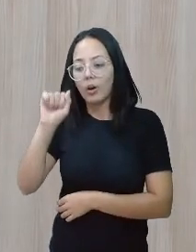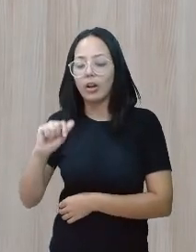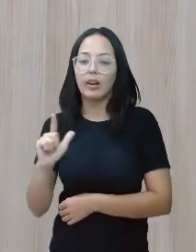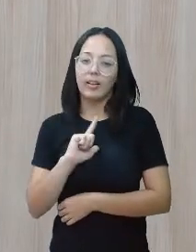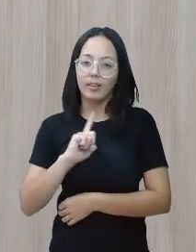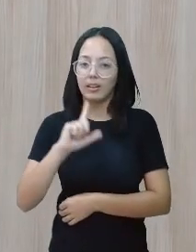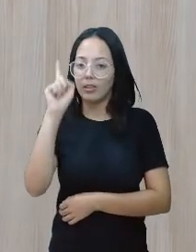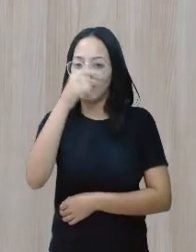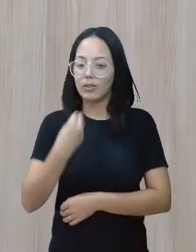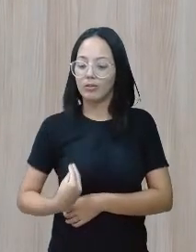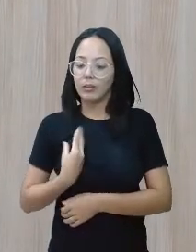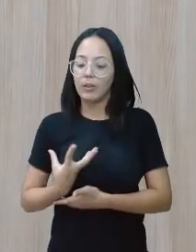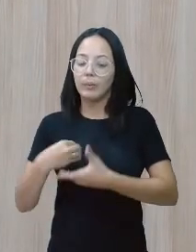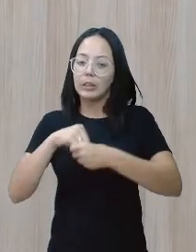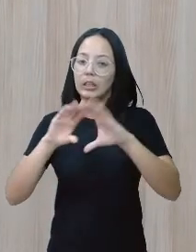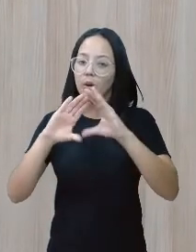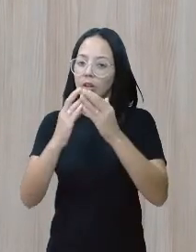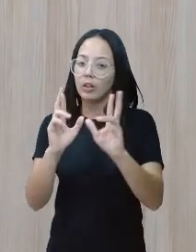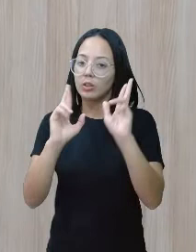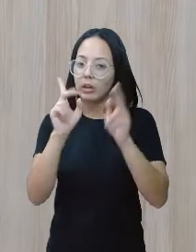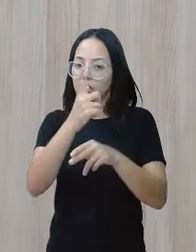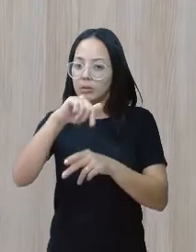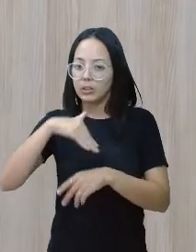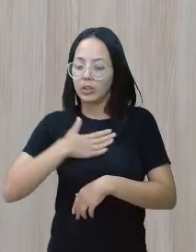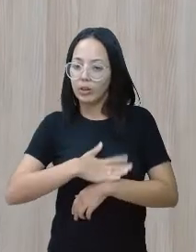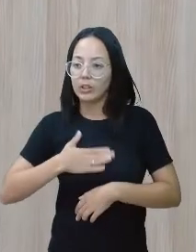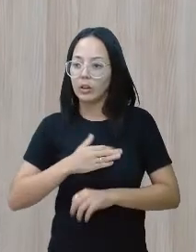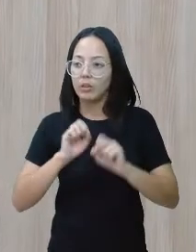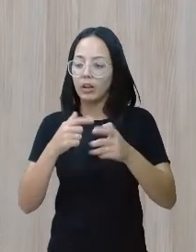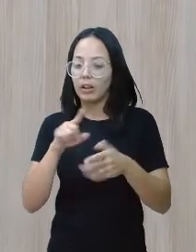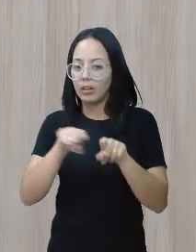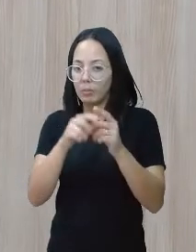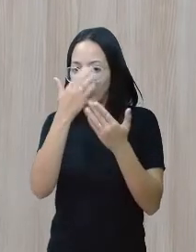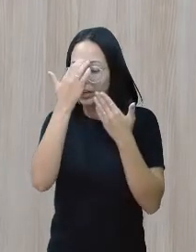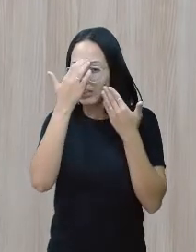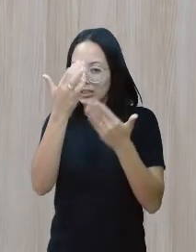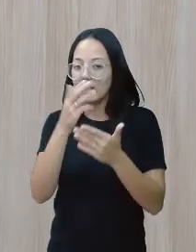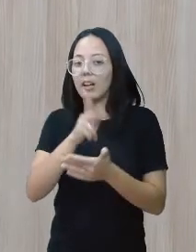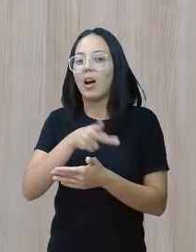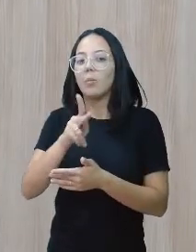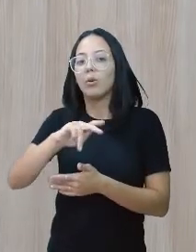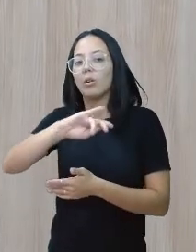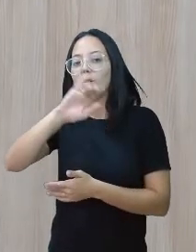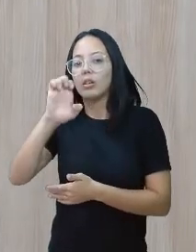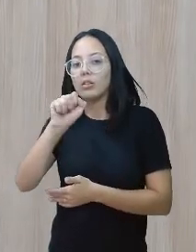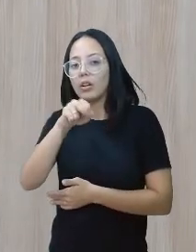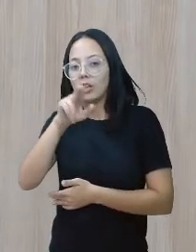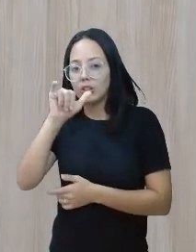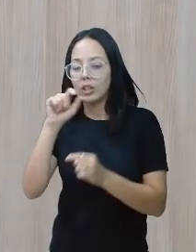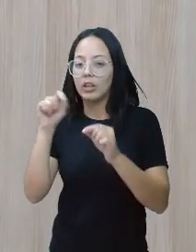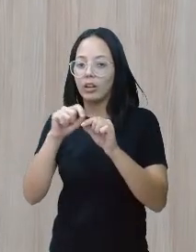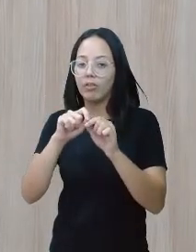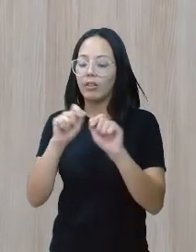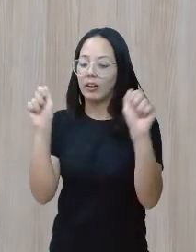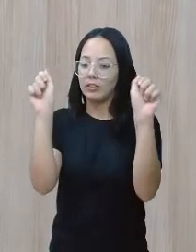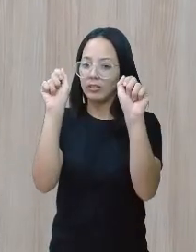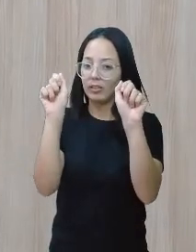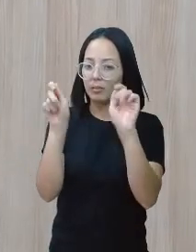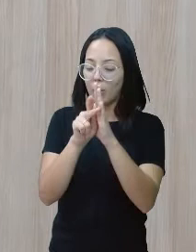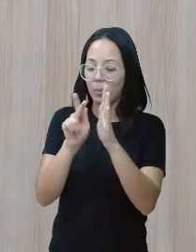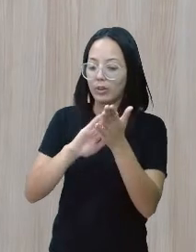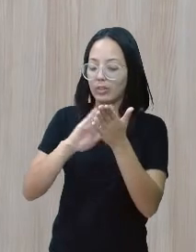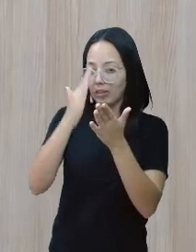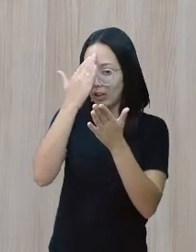tinha na comunidade. Espero que vocês tenham gostado. Quero deixar o meu agradecimento aqui à professora Dini de arte, que fez essa interpretação,